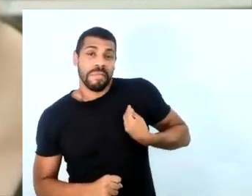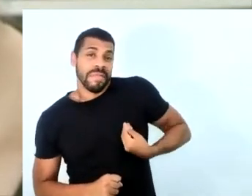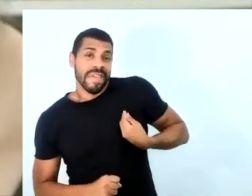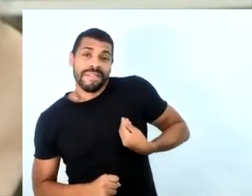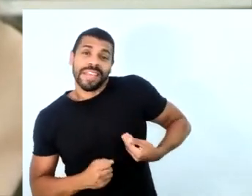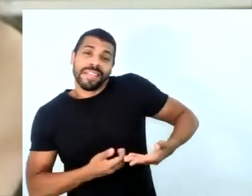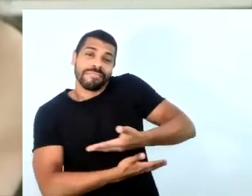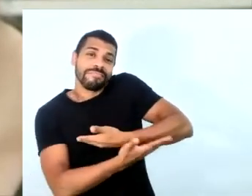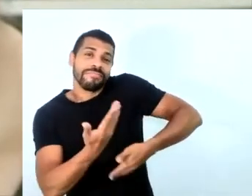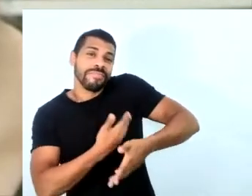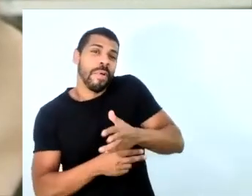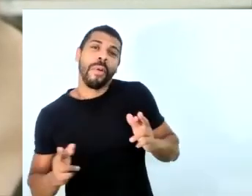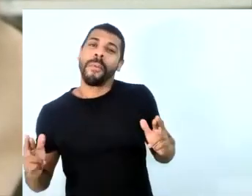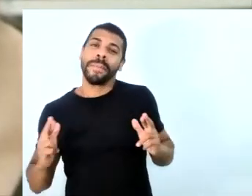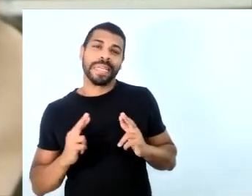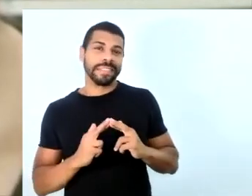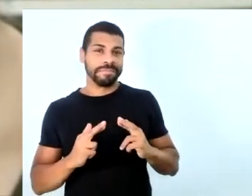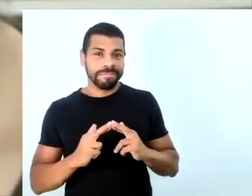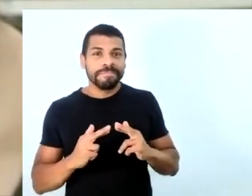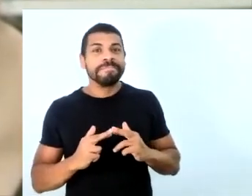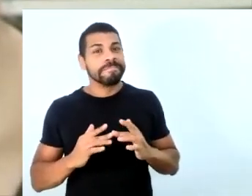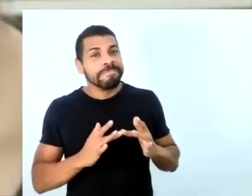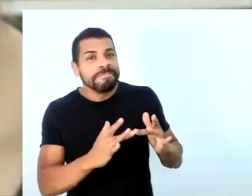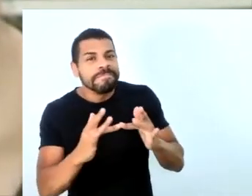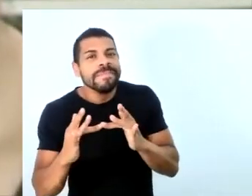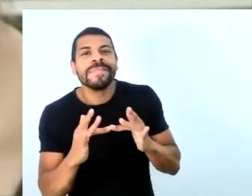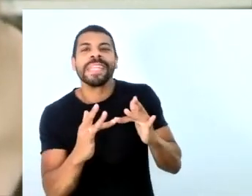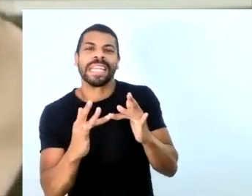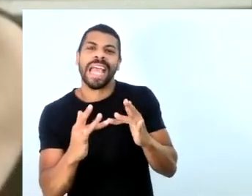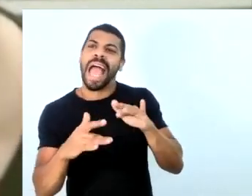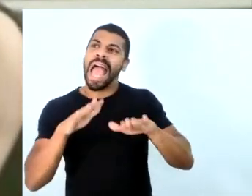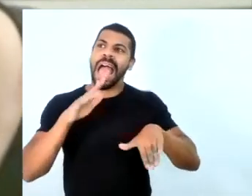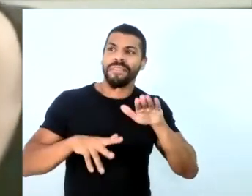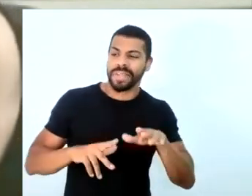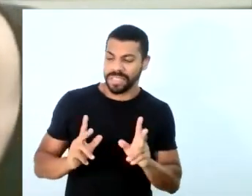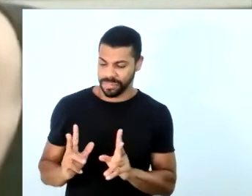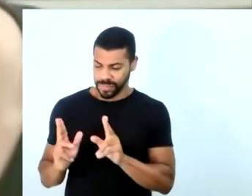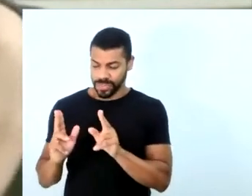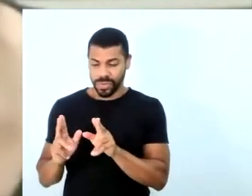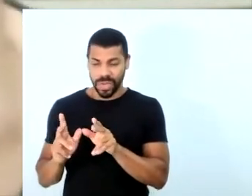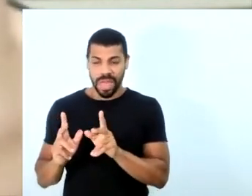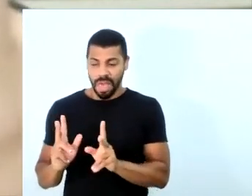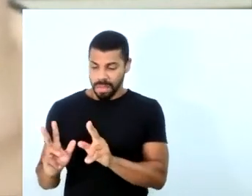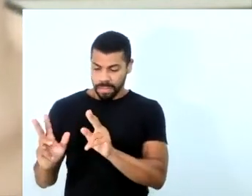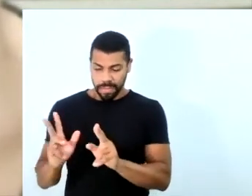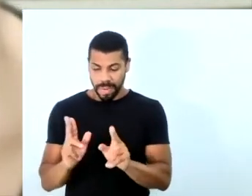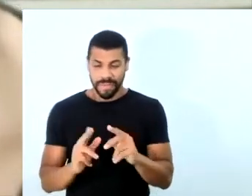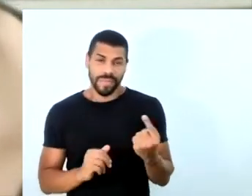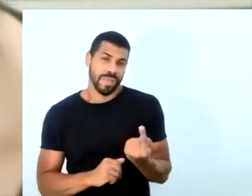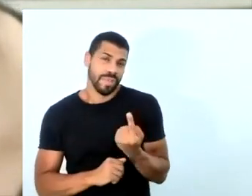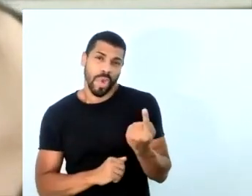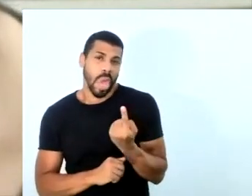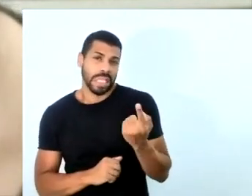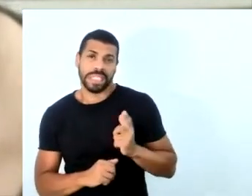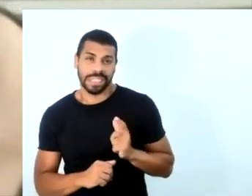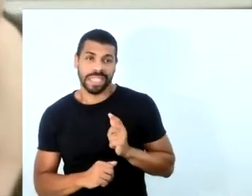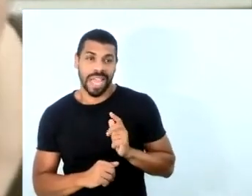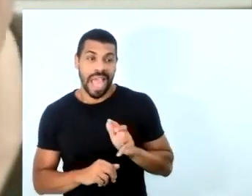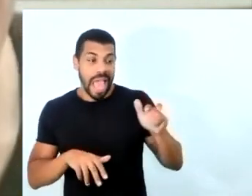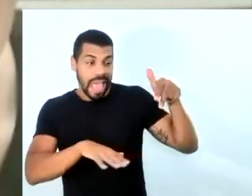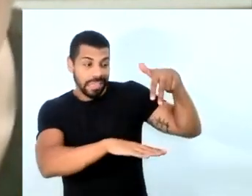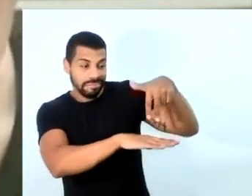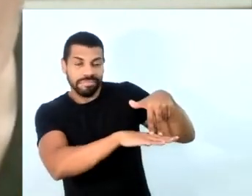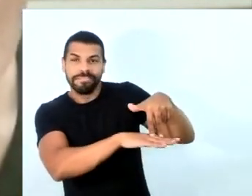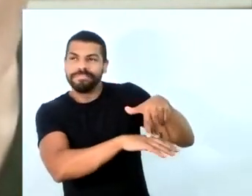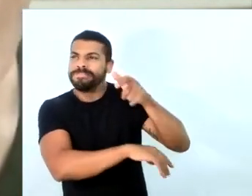a vida, eu aprendo sobre relações, porque a ilha de edição também é um lugar muito isolado, né? Você fica muito sozinho. Então, o set de filmagem é um lugar